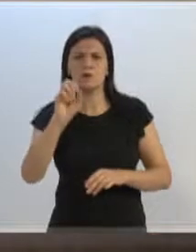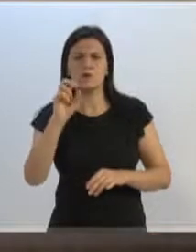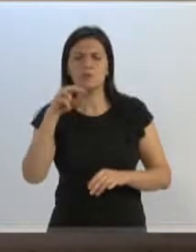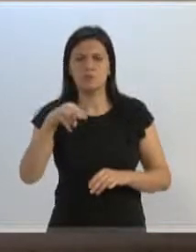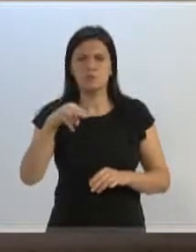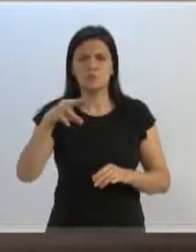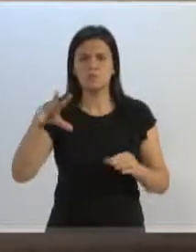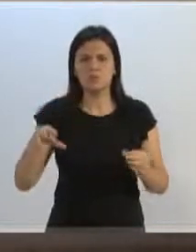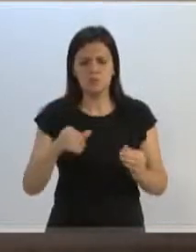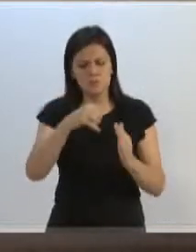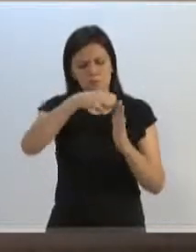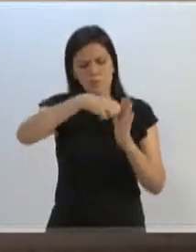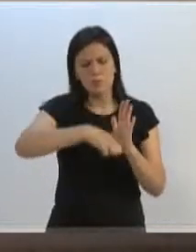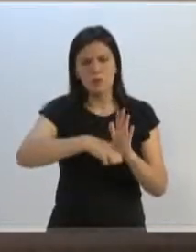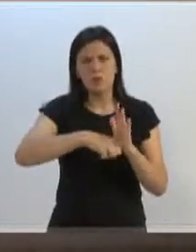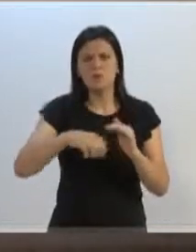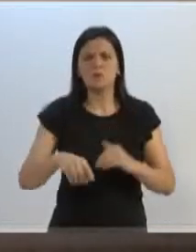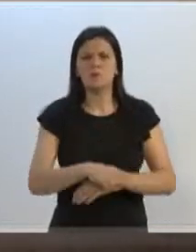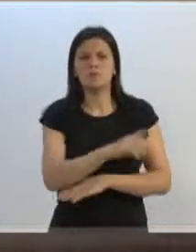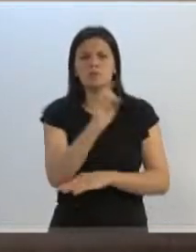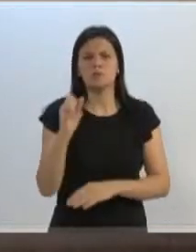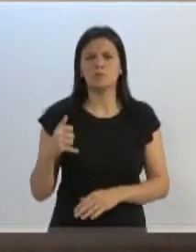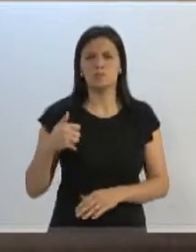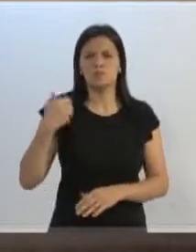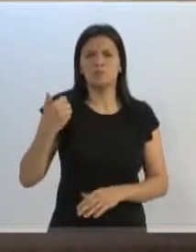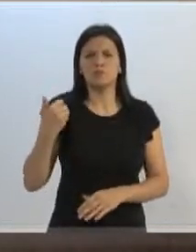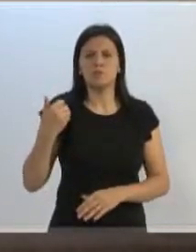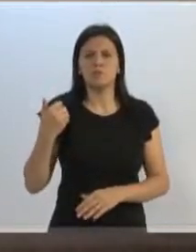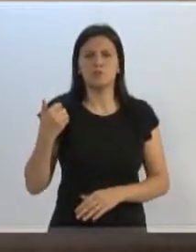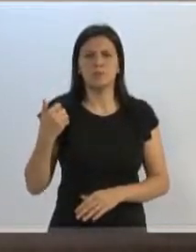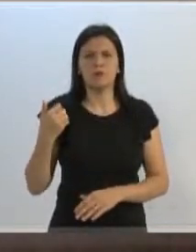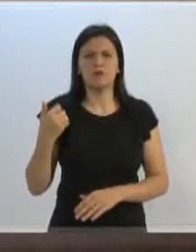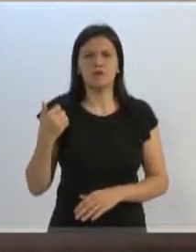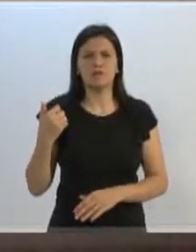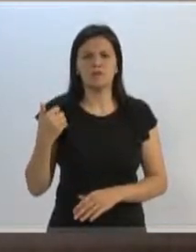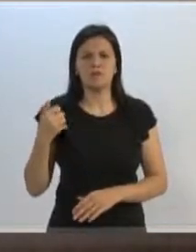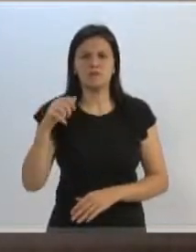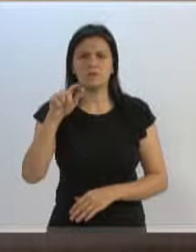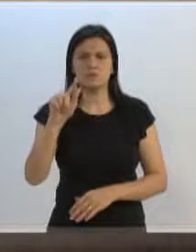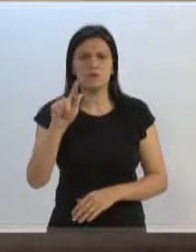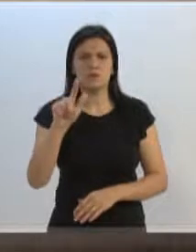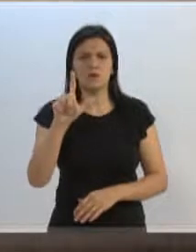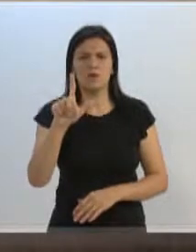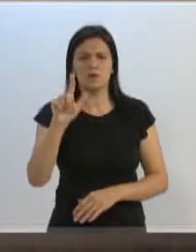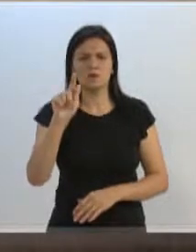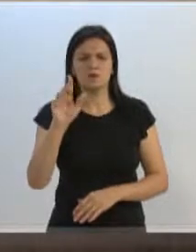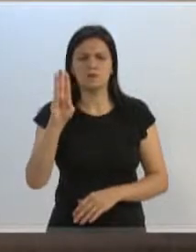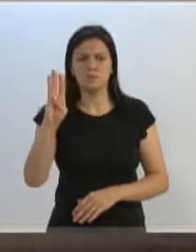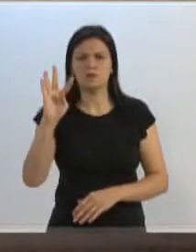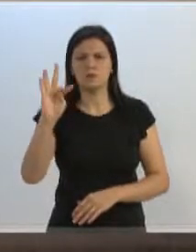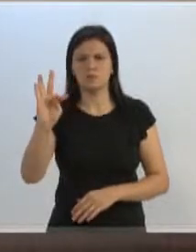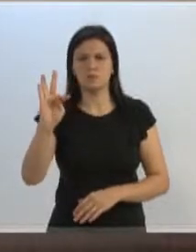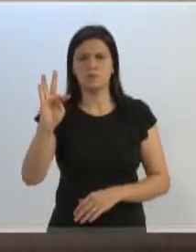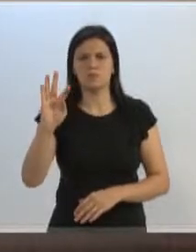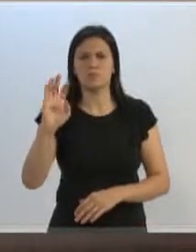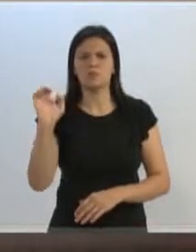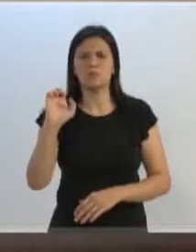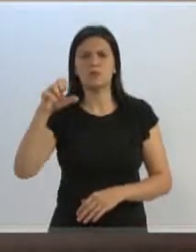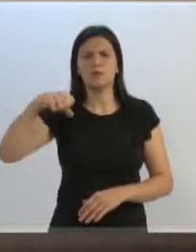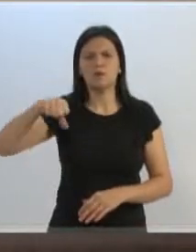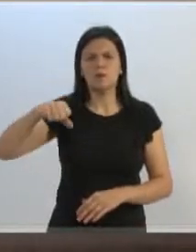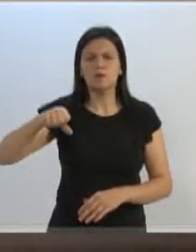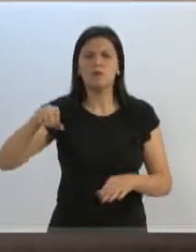instituto incluir o dia do orgulho lgbt né e lésbicas gays bissexuais e transgêneros e a parada do orgulho